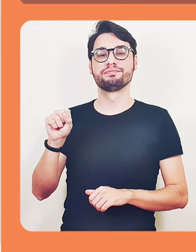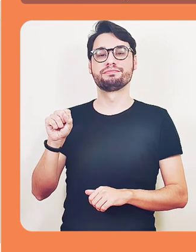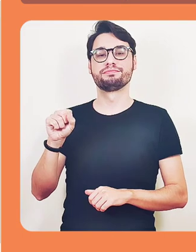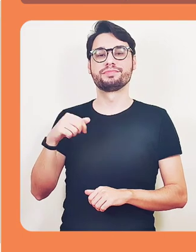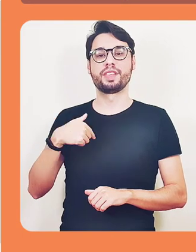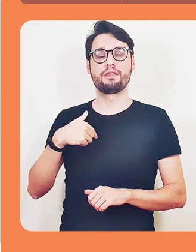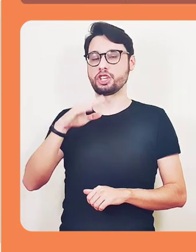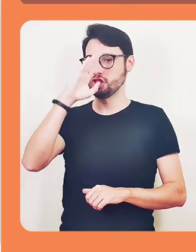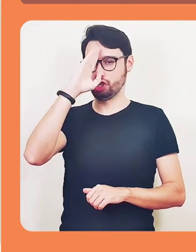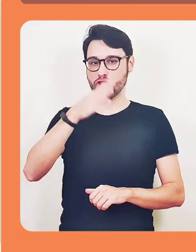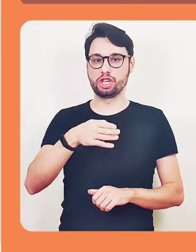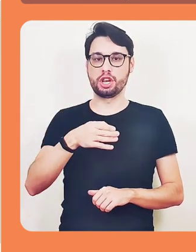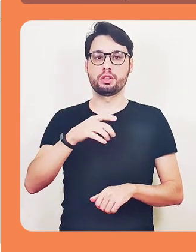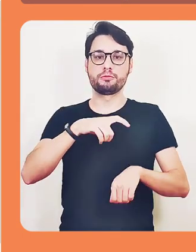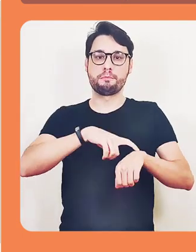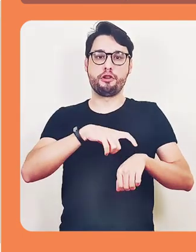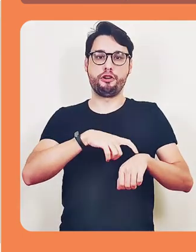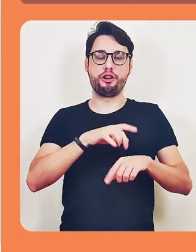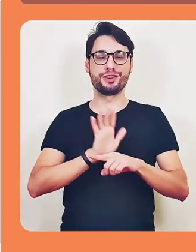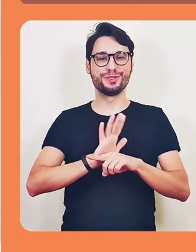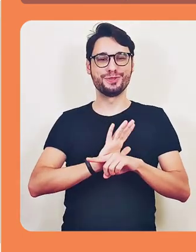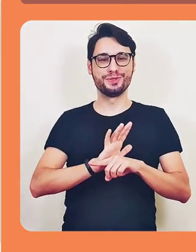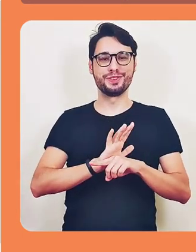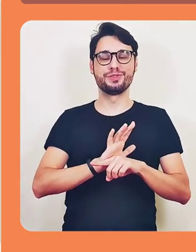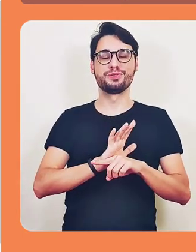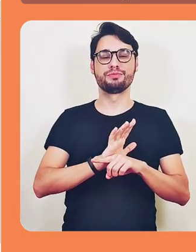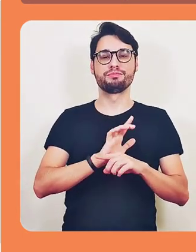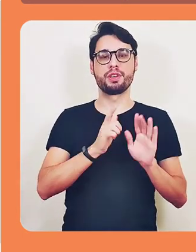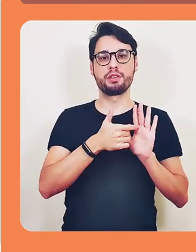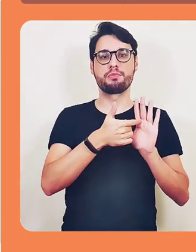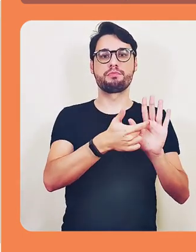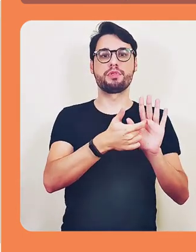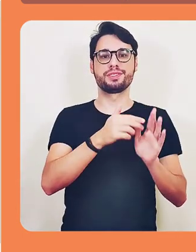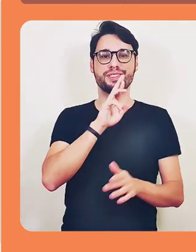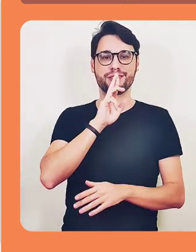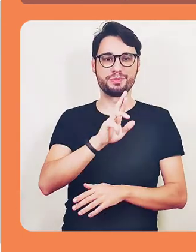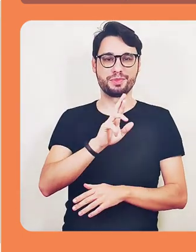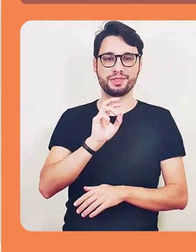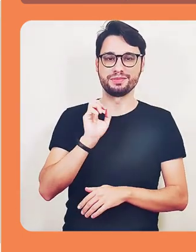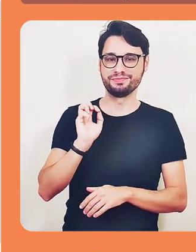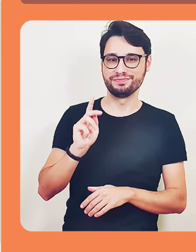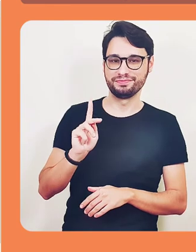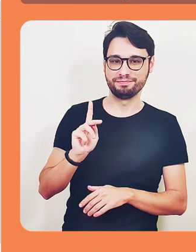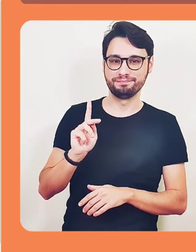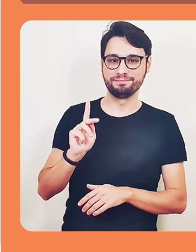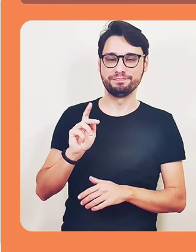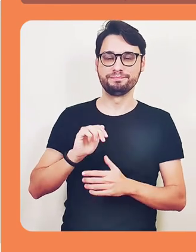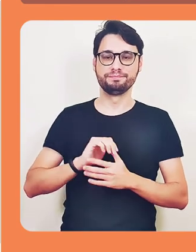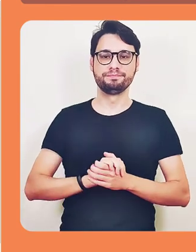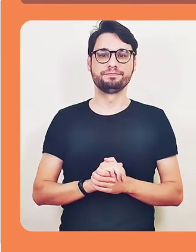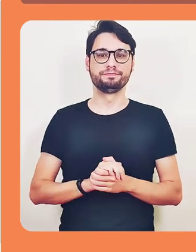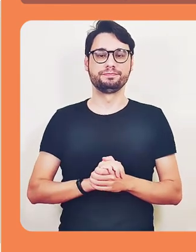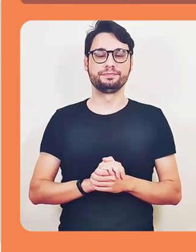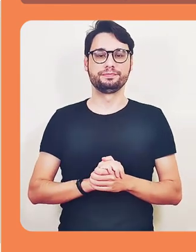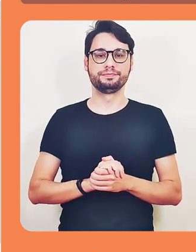responder sim, então vamos lá, e nós vamos aqui para o 3 minutos e 44 segundos,